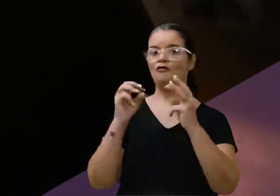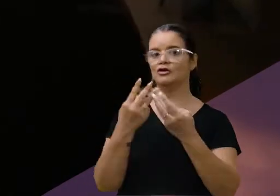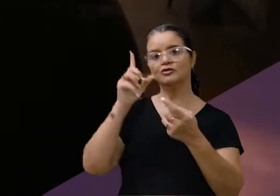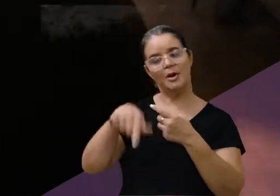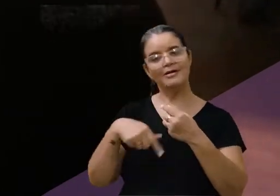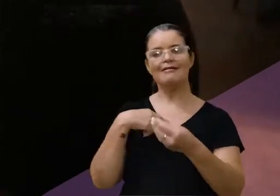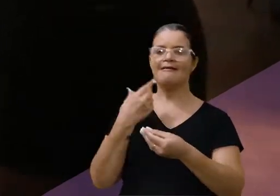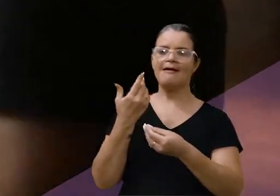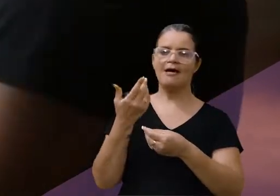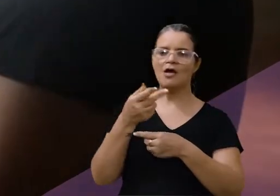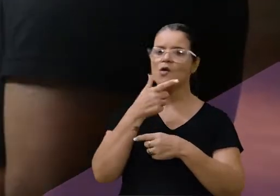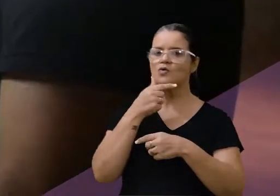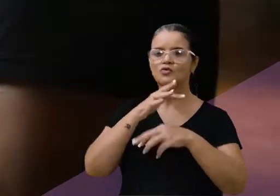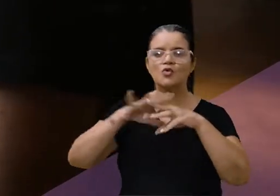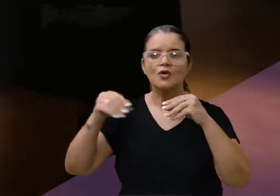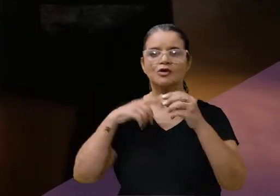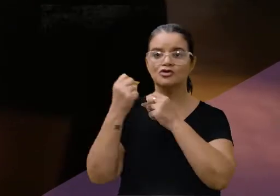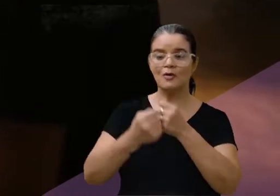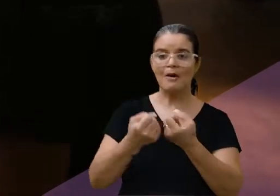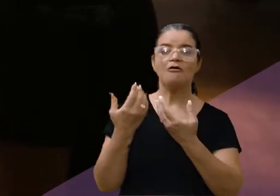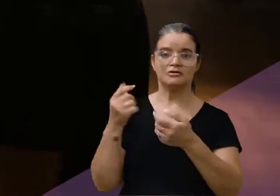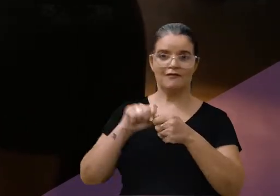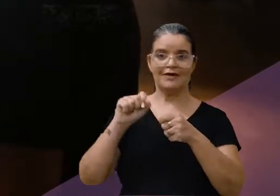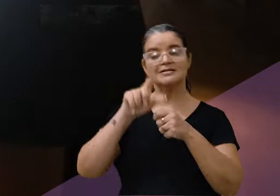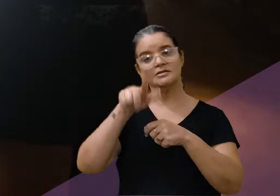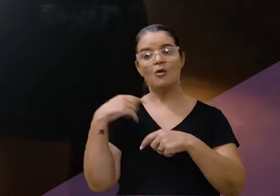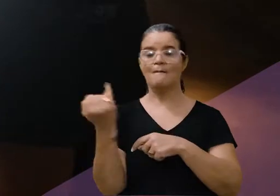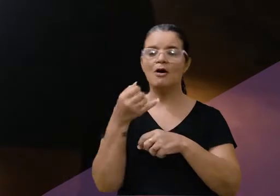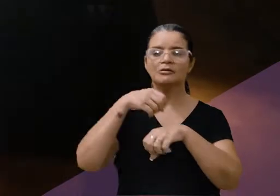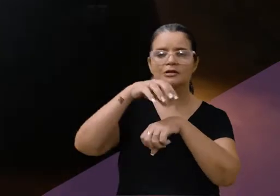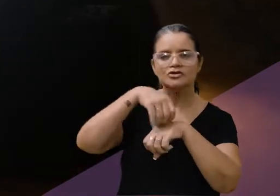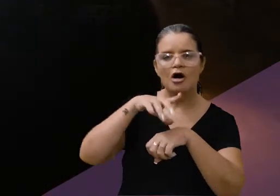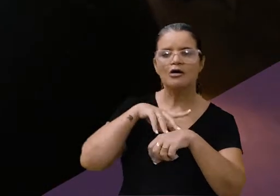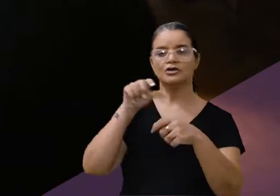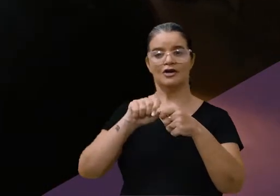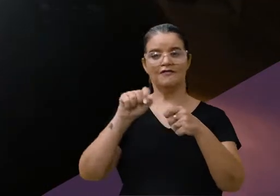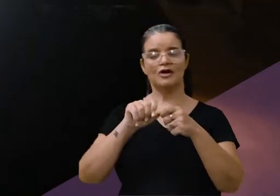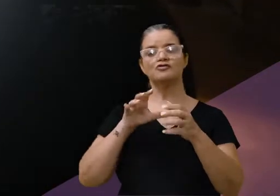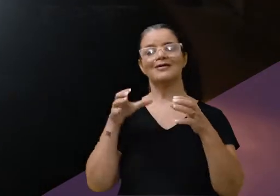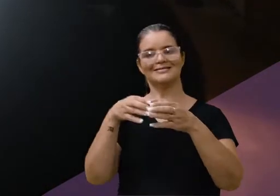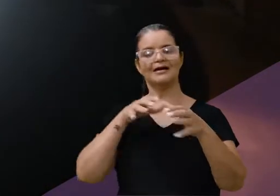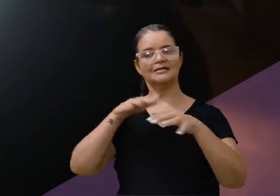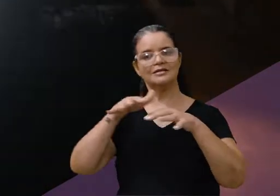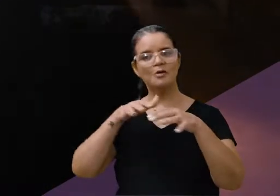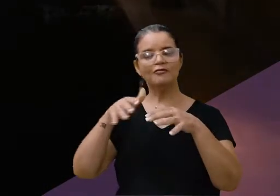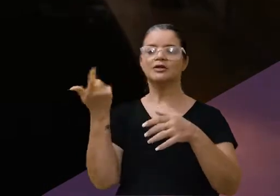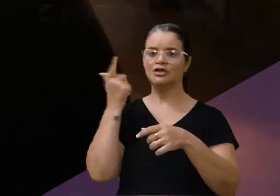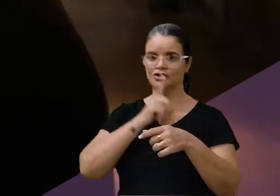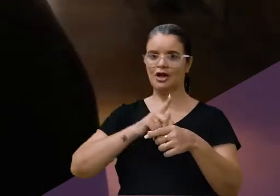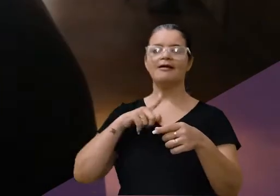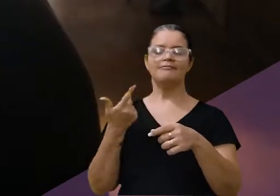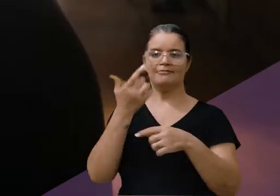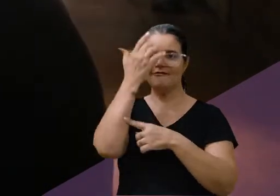O que é o que os curadores gostam de receber. Então, assim, são importantes toques que faz com que essa cadeia, esse movimento, eles cheguem com